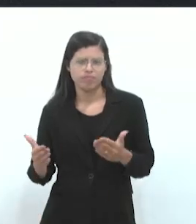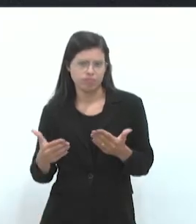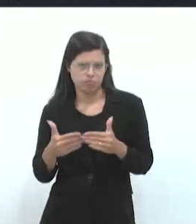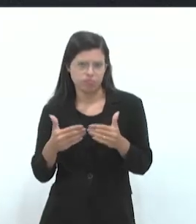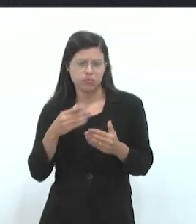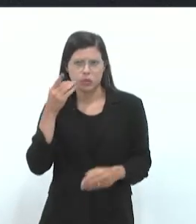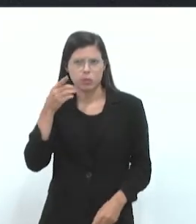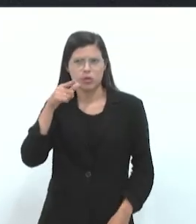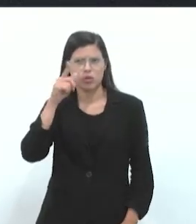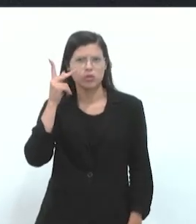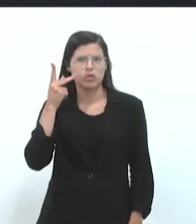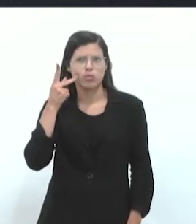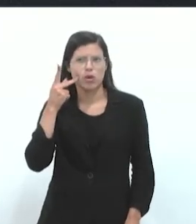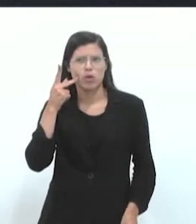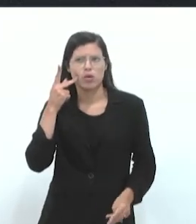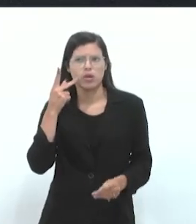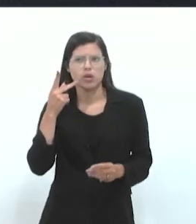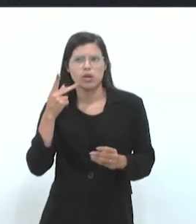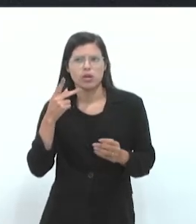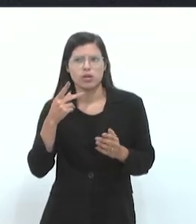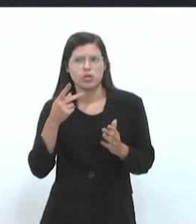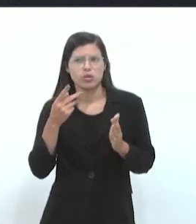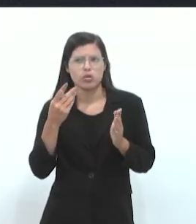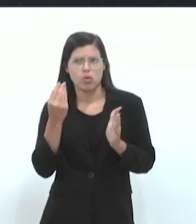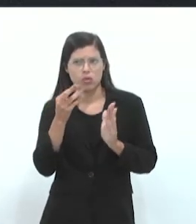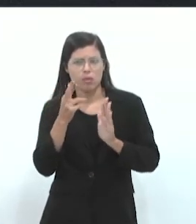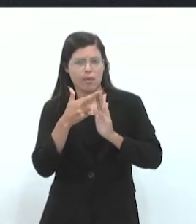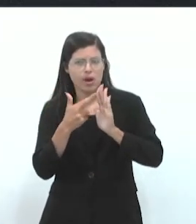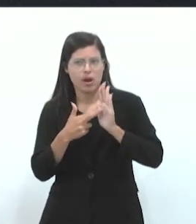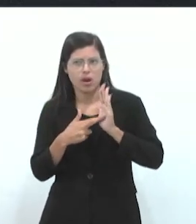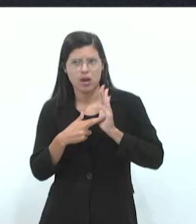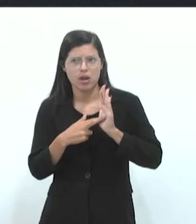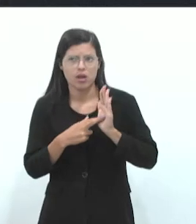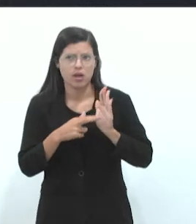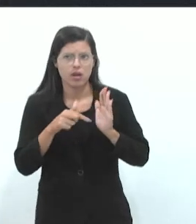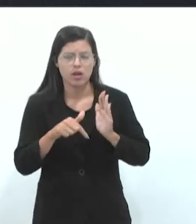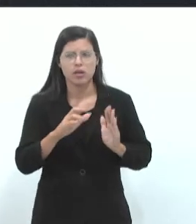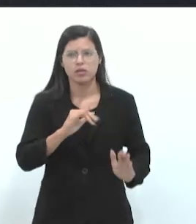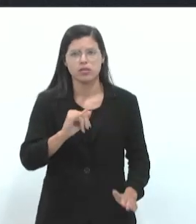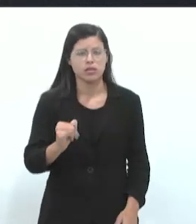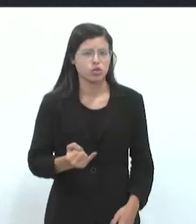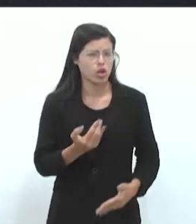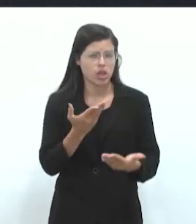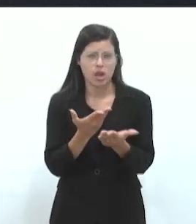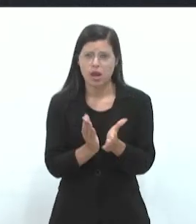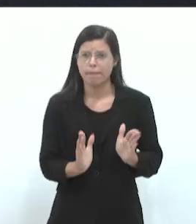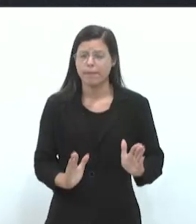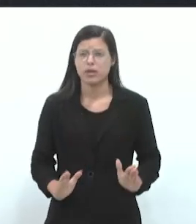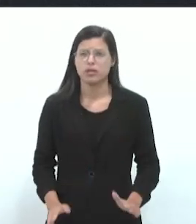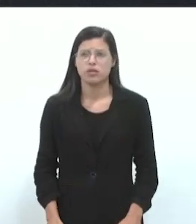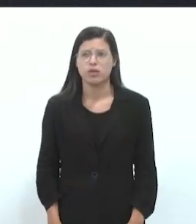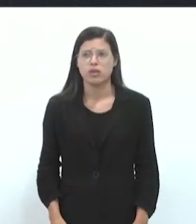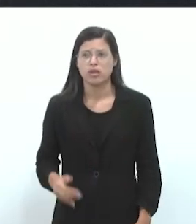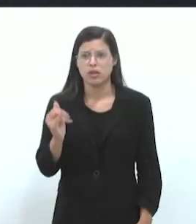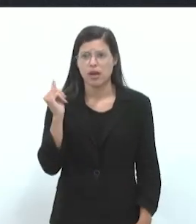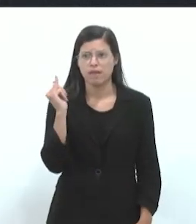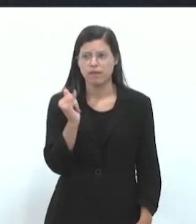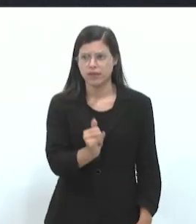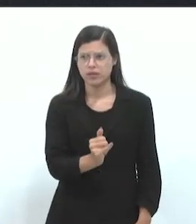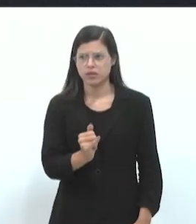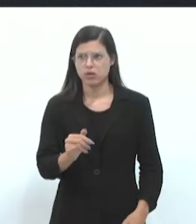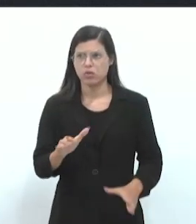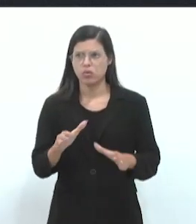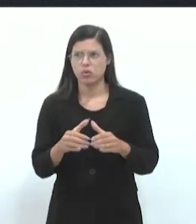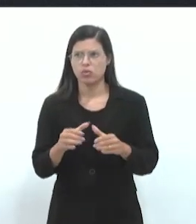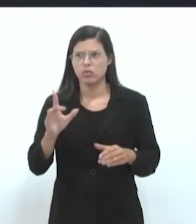baixe mais uma normativa aqui, acabando com esse negócio. Foi inconstitucionalidade, ainda que seja... E aí comunica mesmo. Comunica a mesa e fim de papo. Está